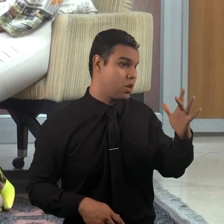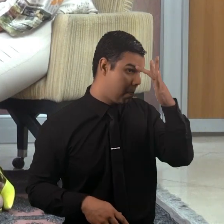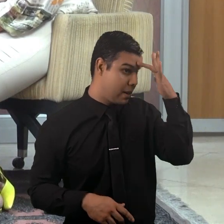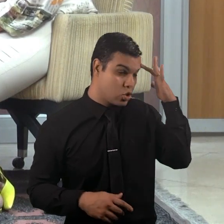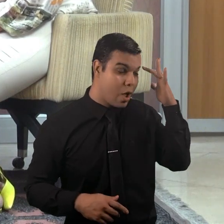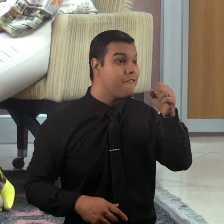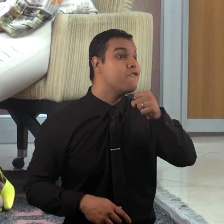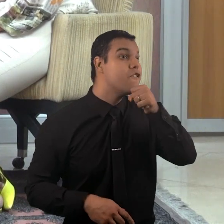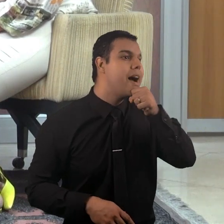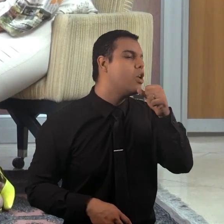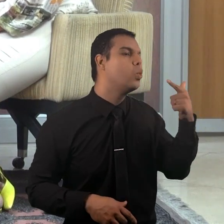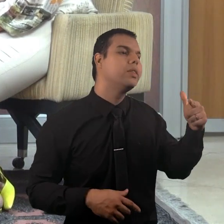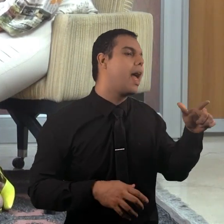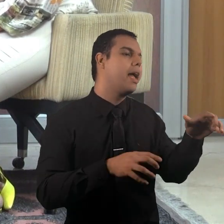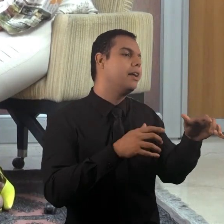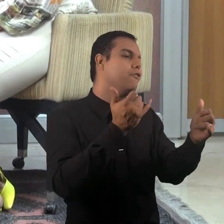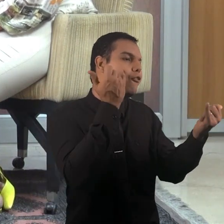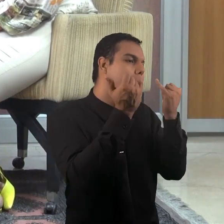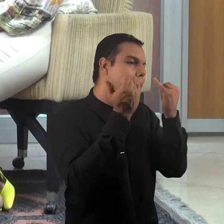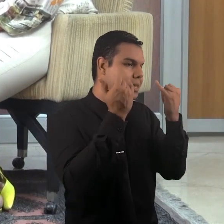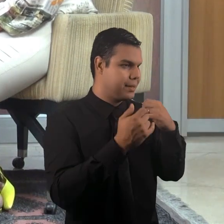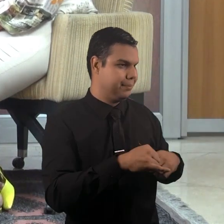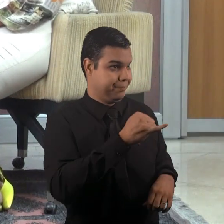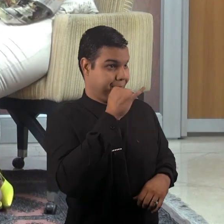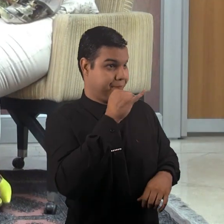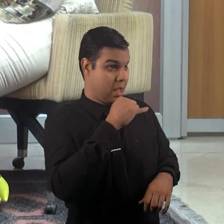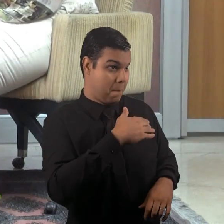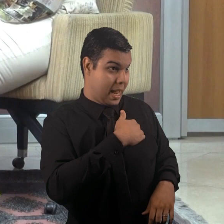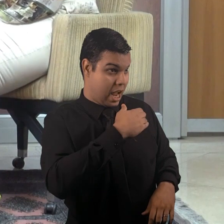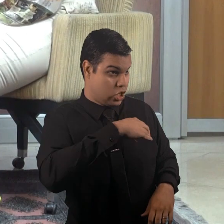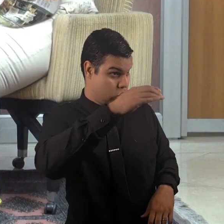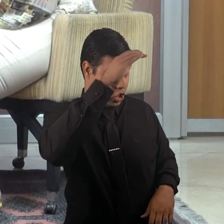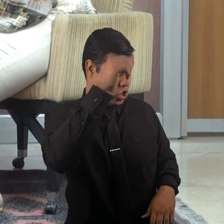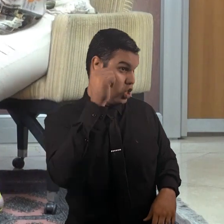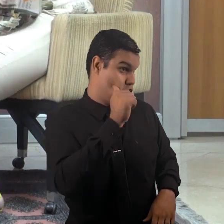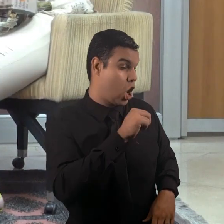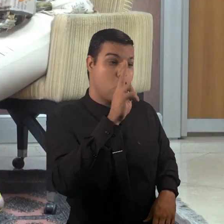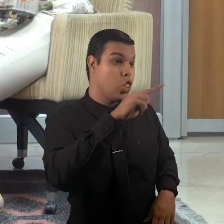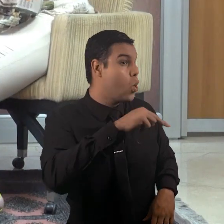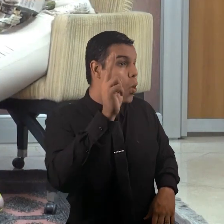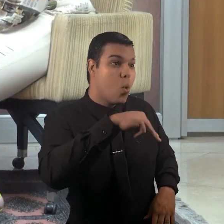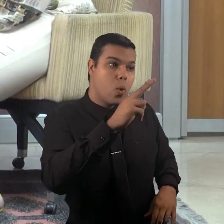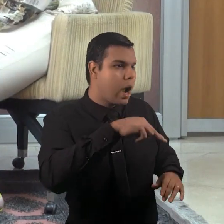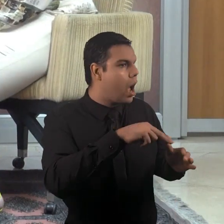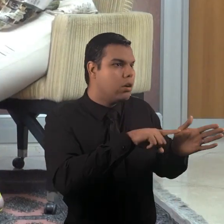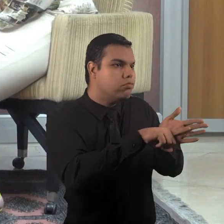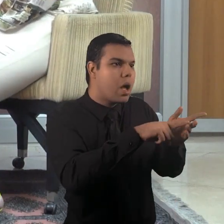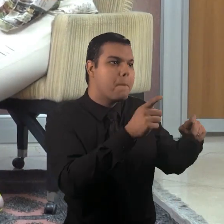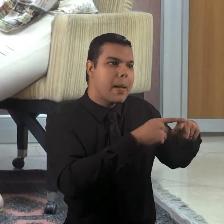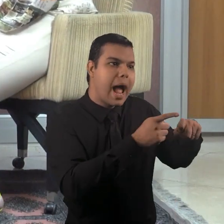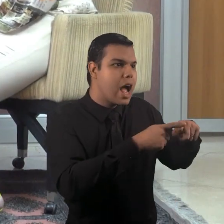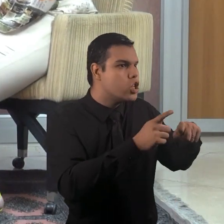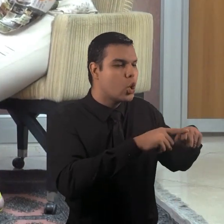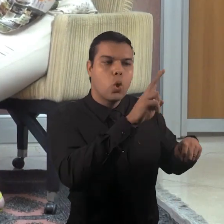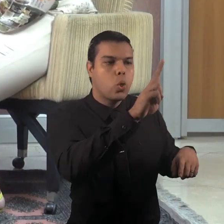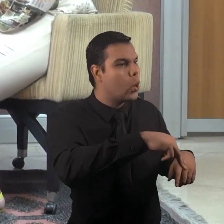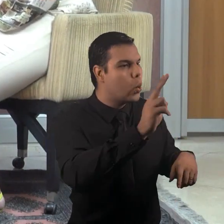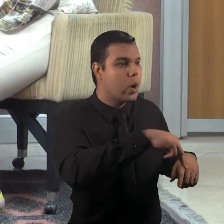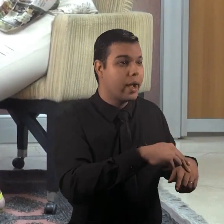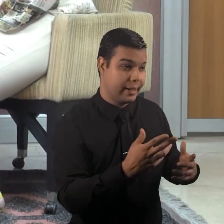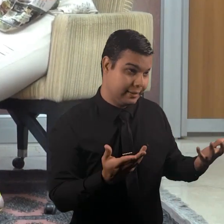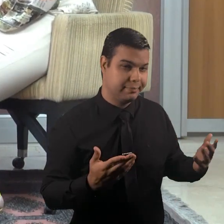têm. As pessoas mais velhas também não têm informação. Não têm. Eu conheço pessoas, eu tenho uma tia que nunca foi ginecologista. Não sabe nem o que é.